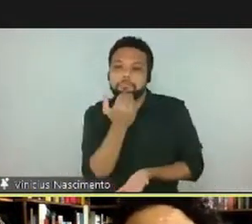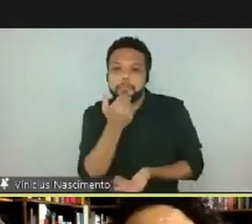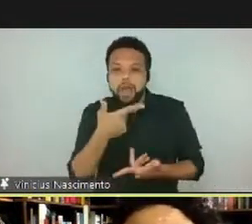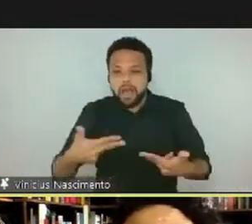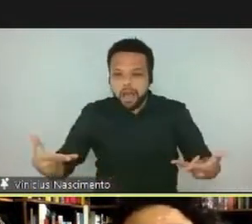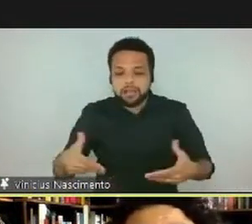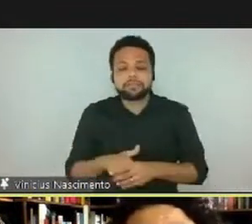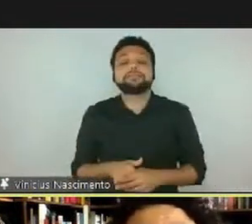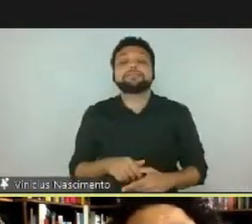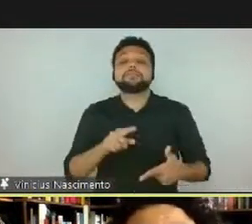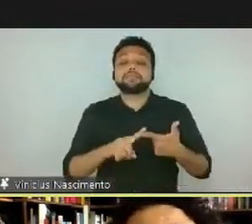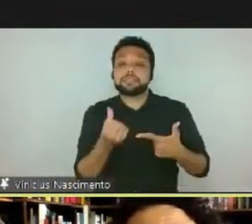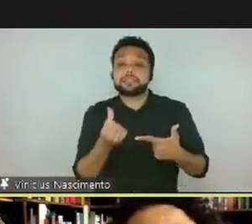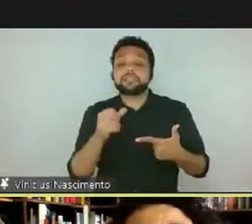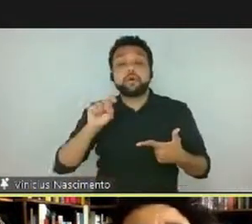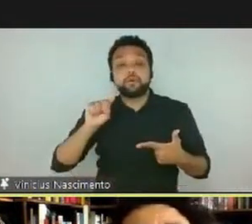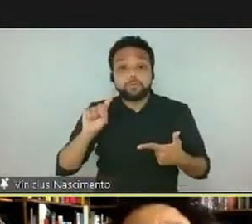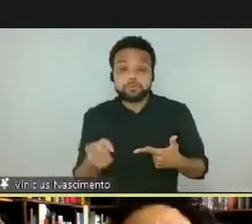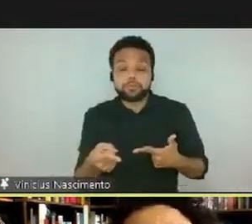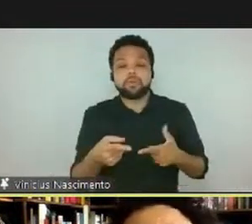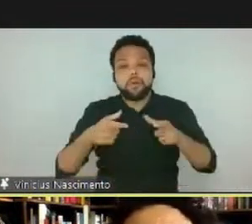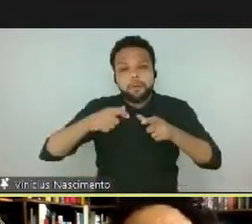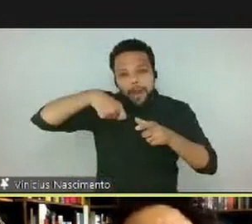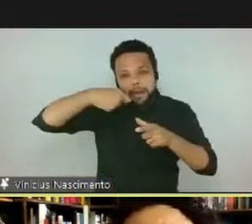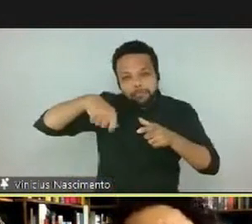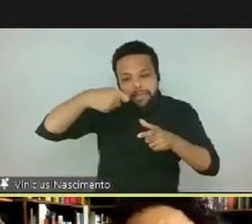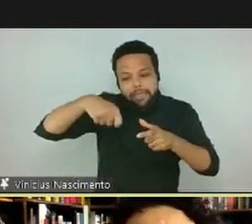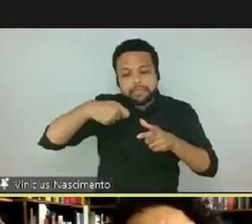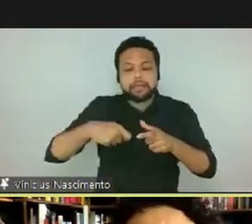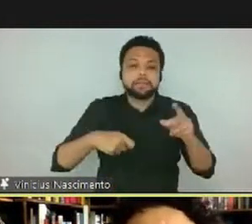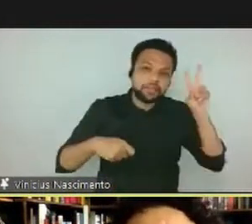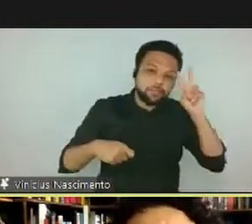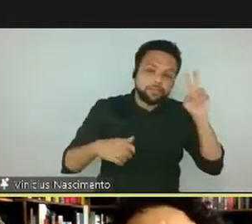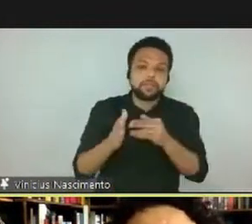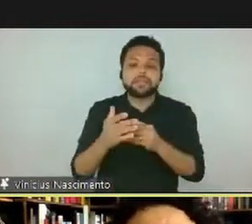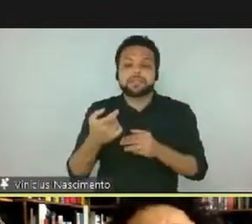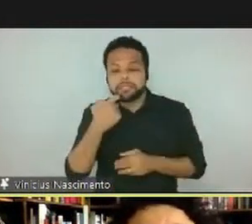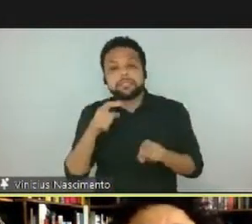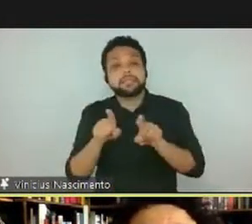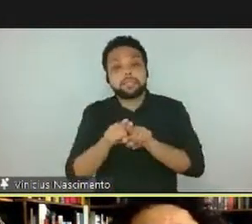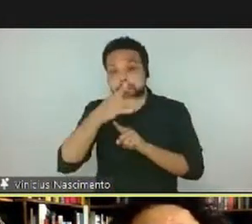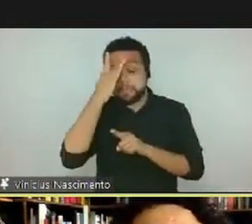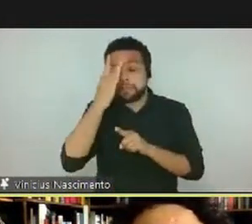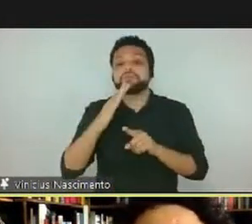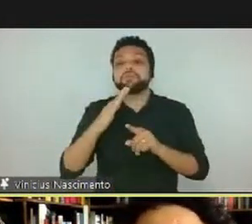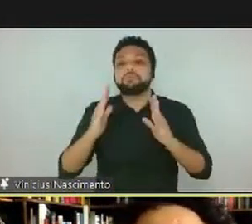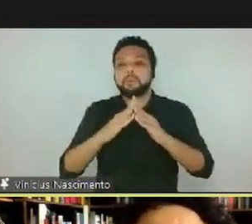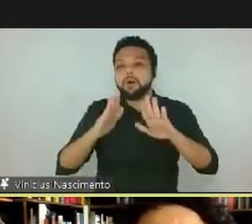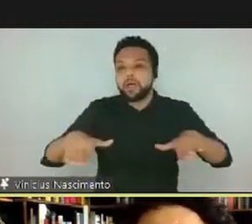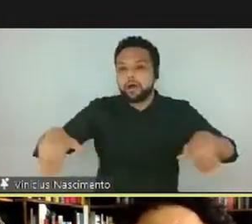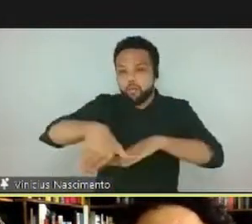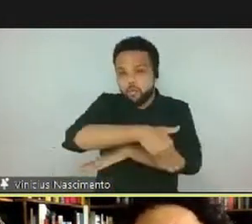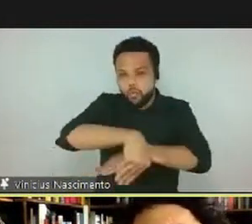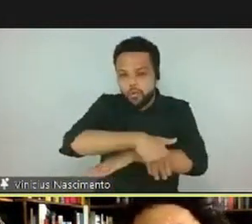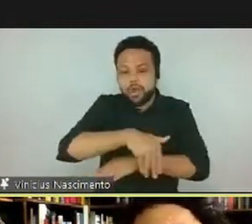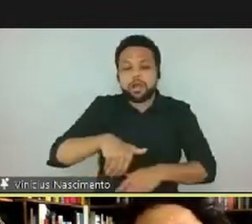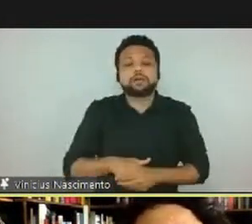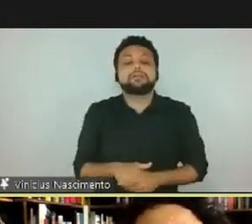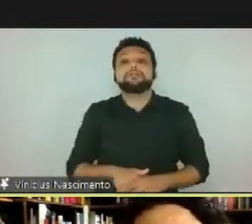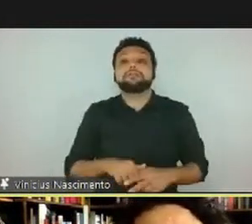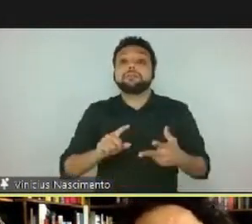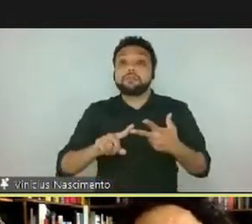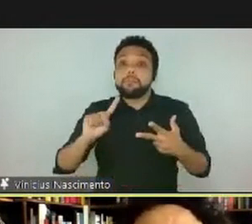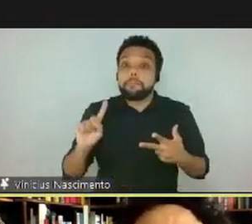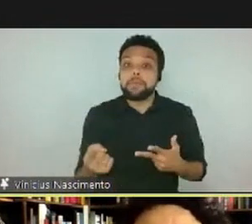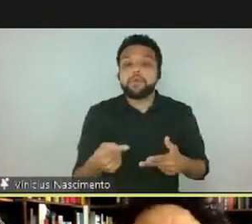mil marmitas de segunda a sexta, incluindo moradores em situação de rua, 1.001 cobertores,